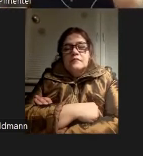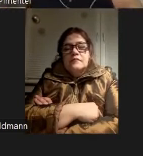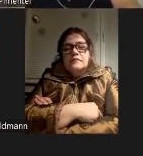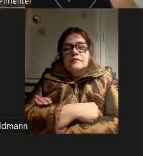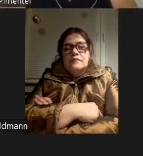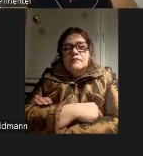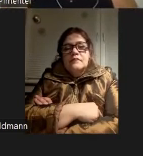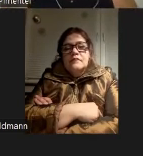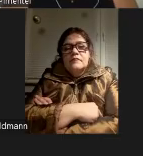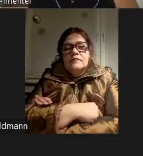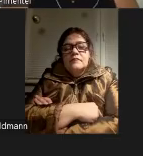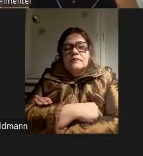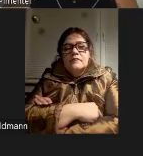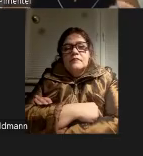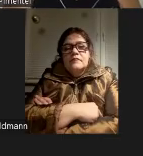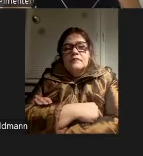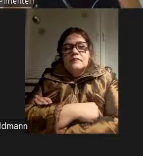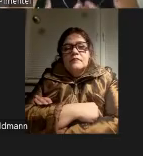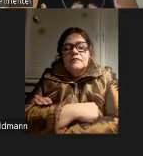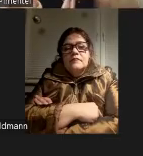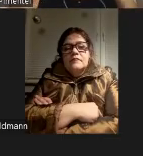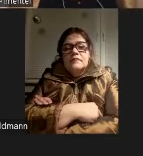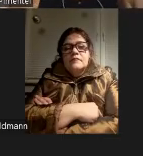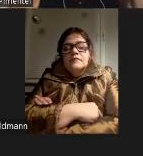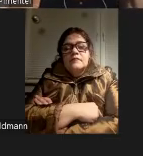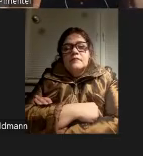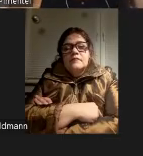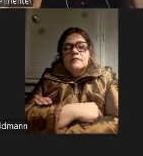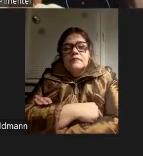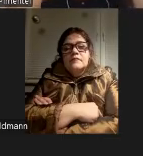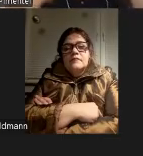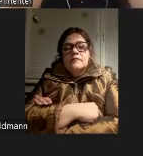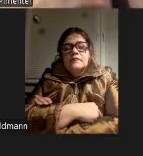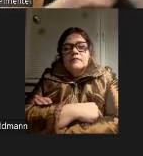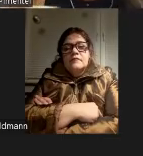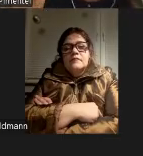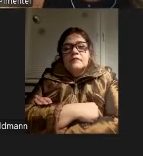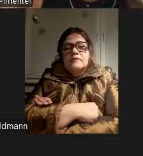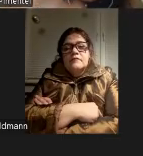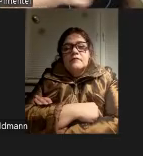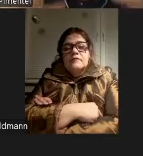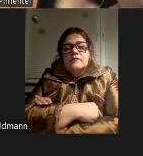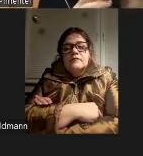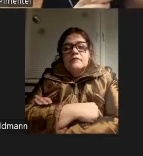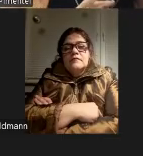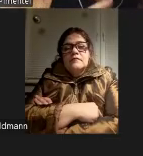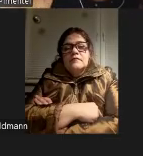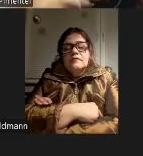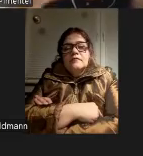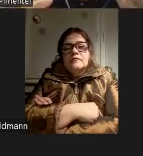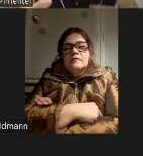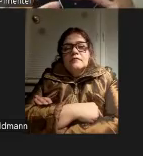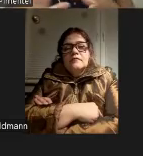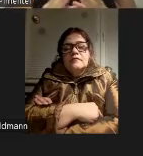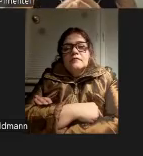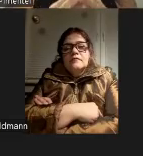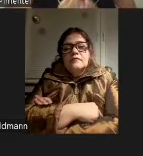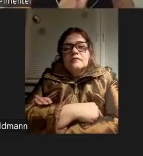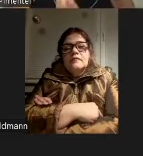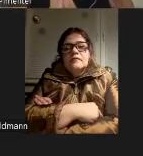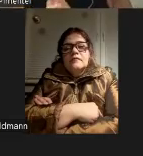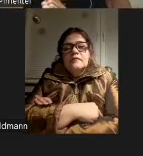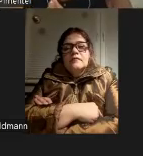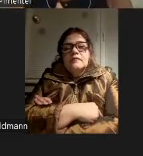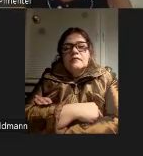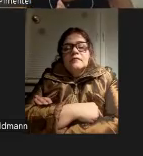desse bibliotecário desorganizado, né? Inclusive, essas redes neuronais de captação e tudo,